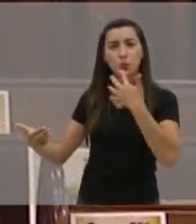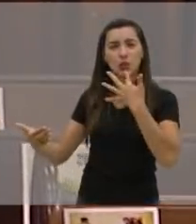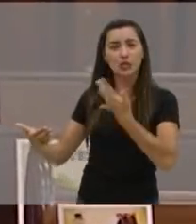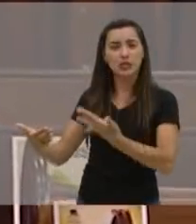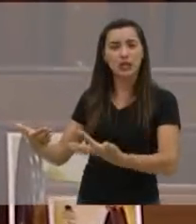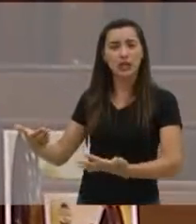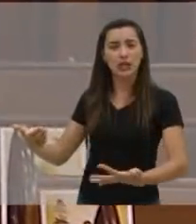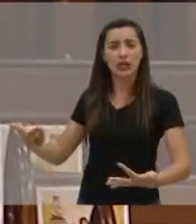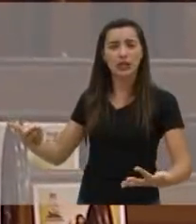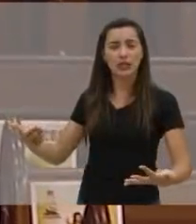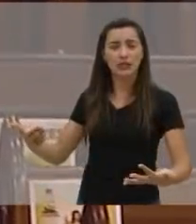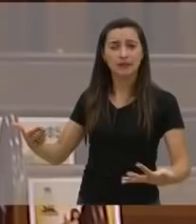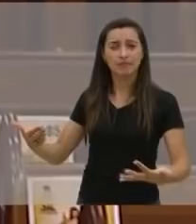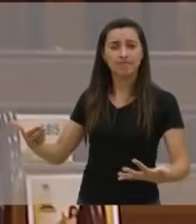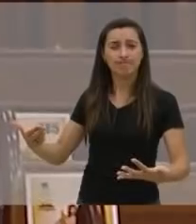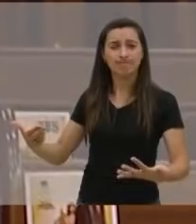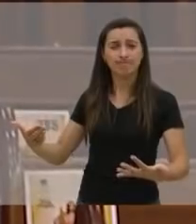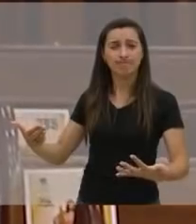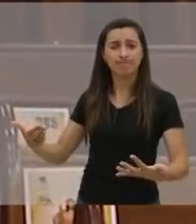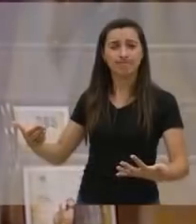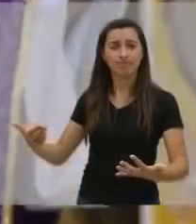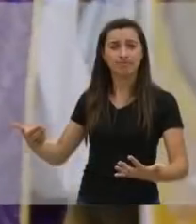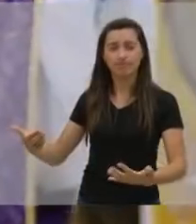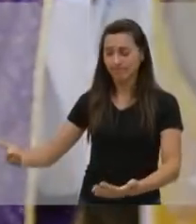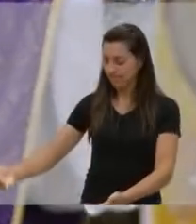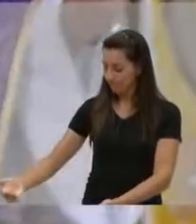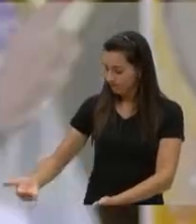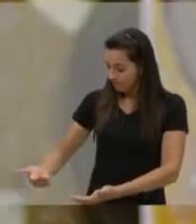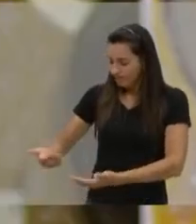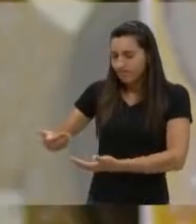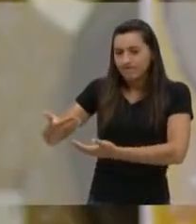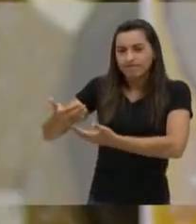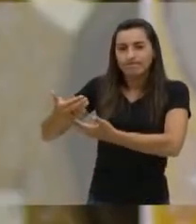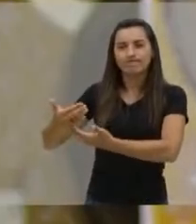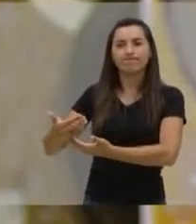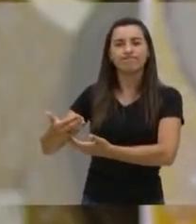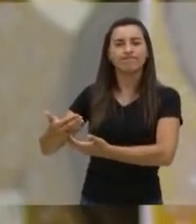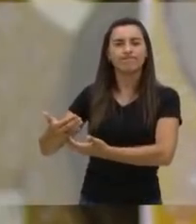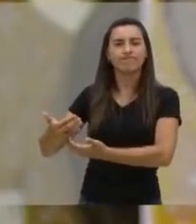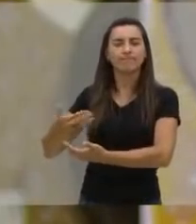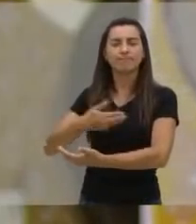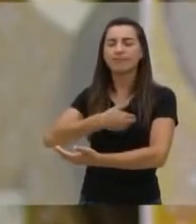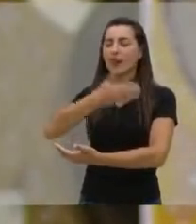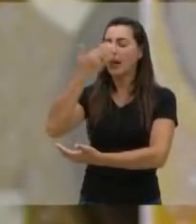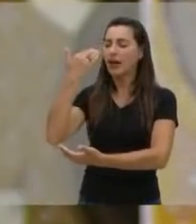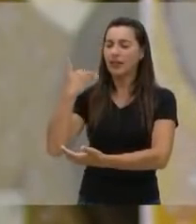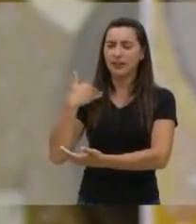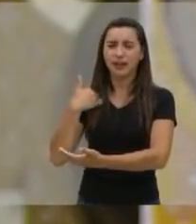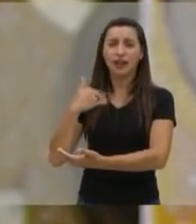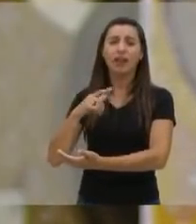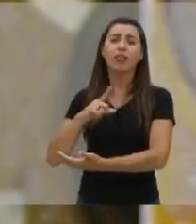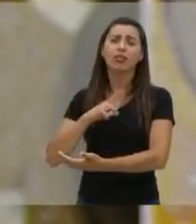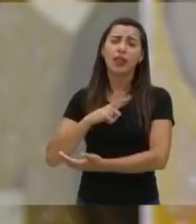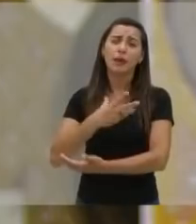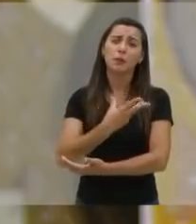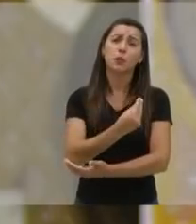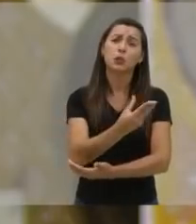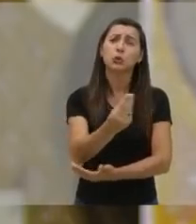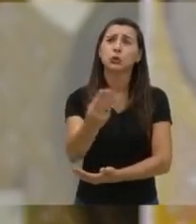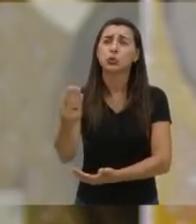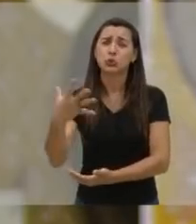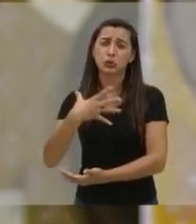Não lhe deram o túmulo, mas o primeiro braço a acolher o filho morto foi o teu. Há tantos filhos que estão morrendo, Mãe.